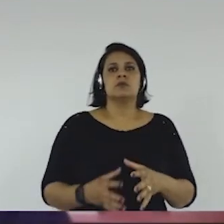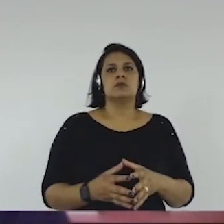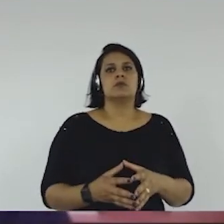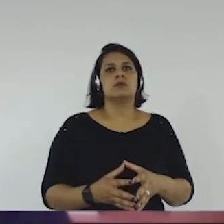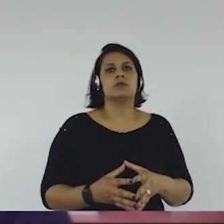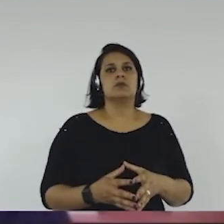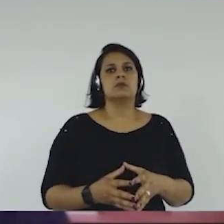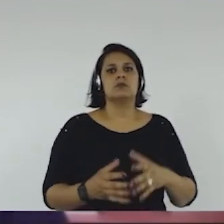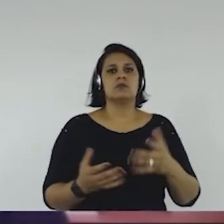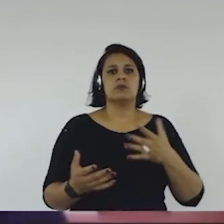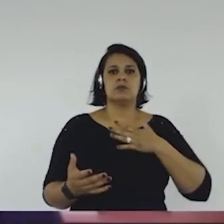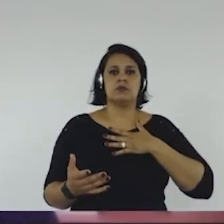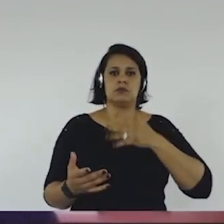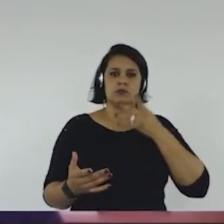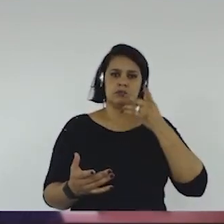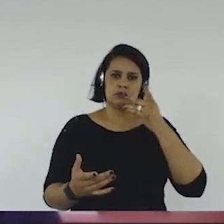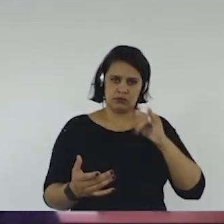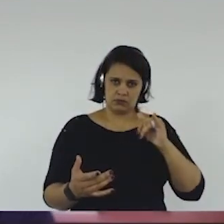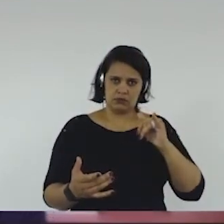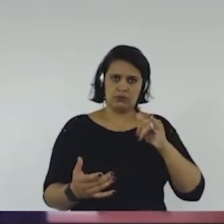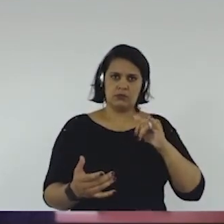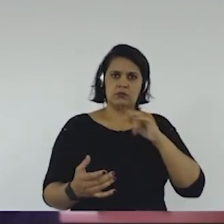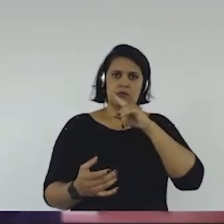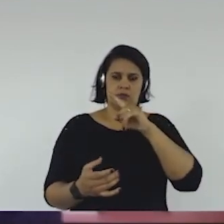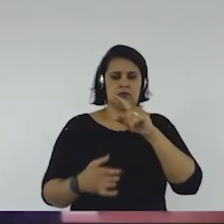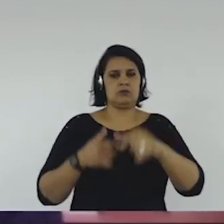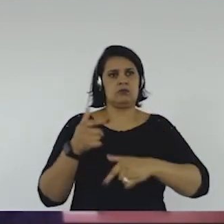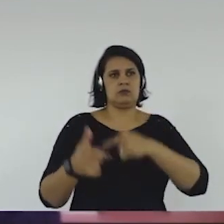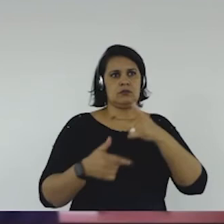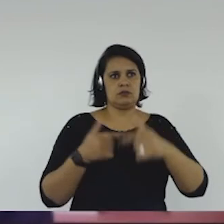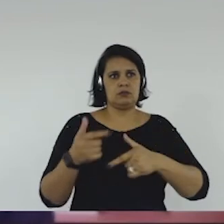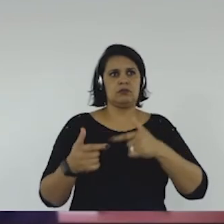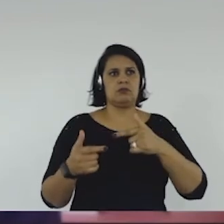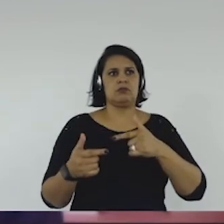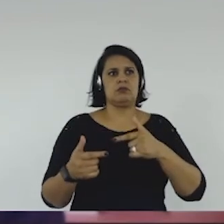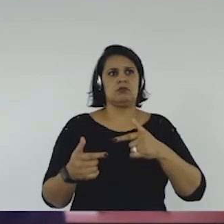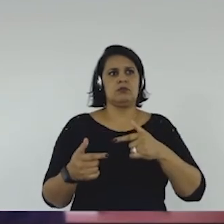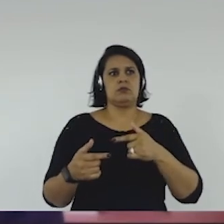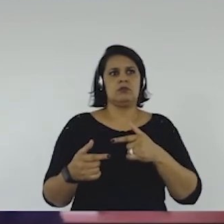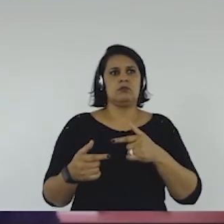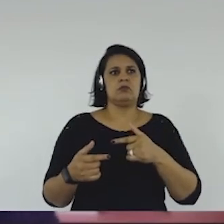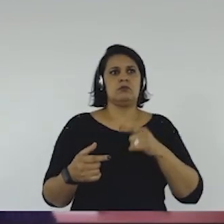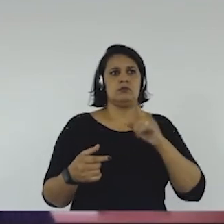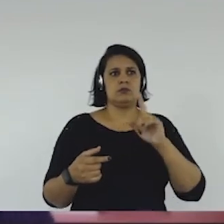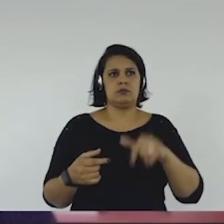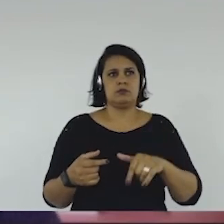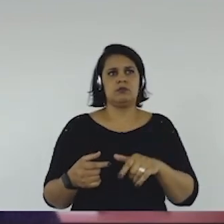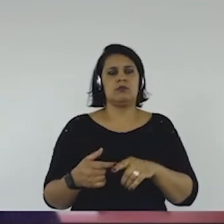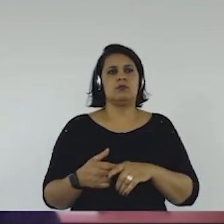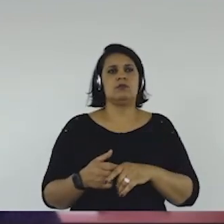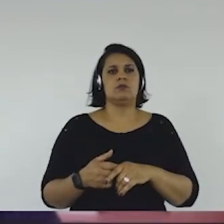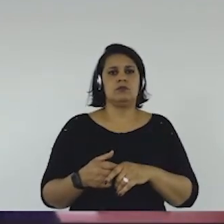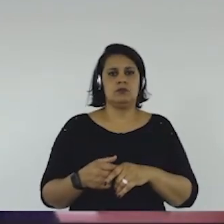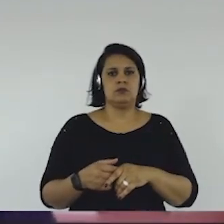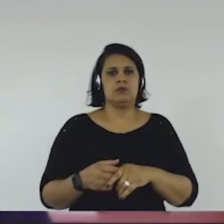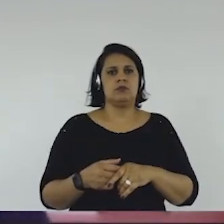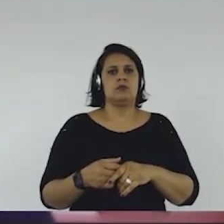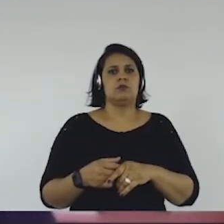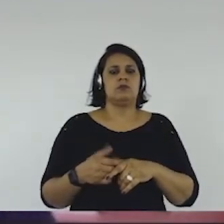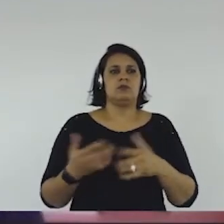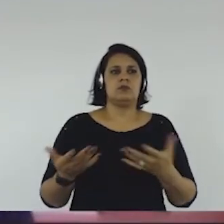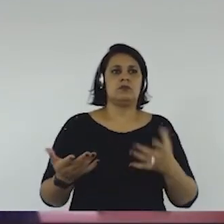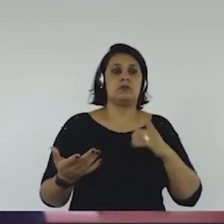Meu saudoso pai, que advogou no Código de Processo de 39, tinha uma visão distinta. Já com o Código de Processo